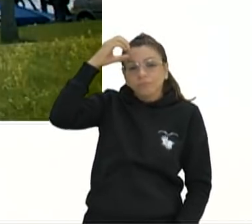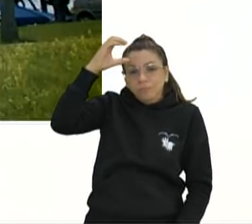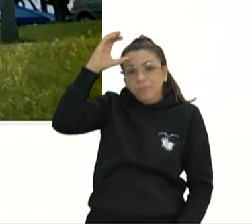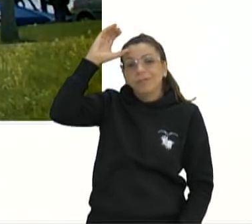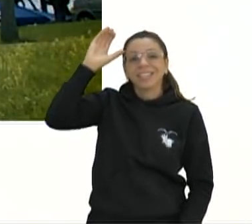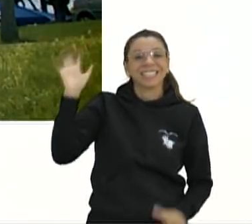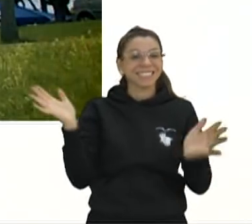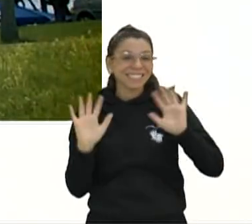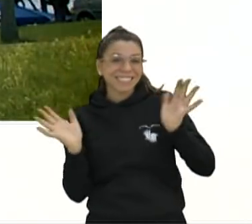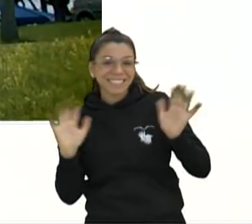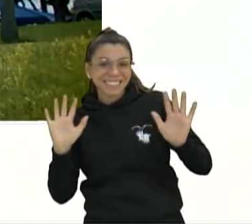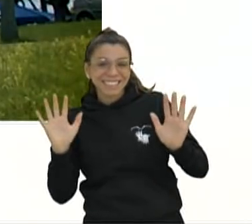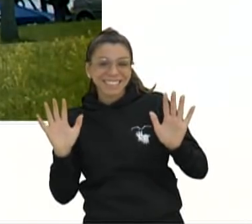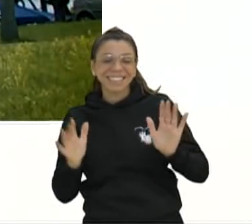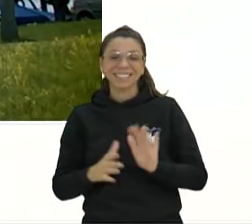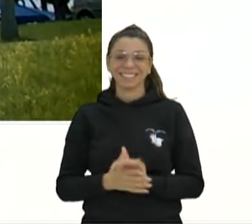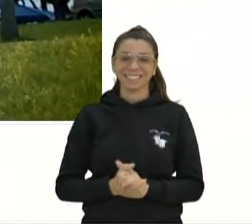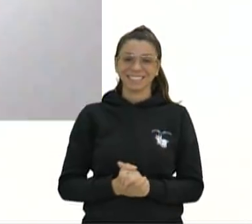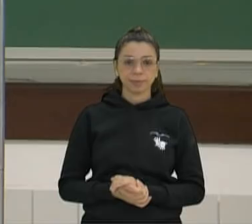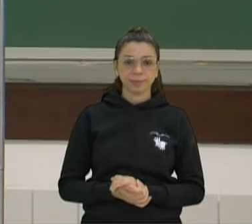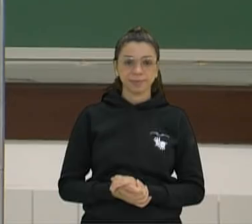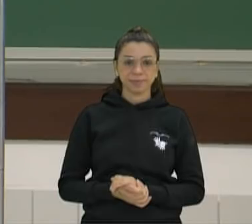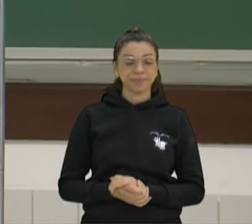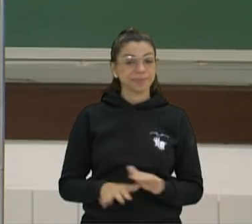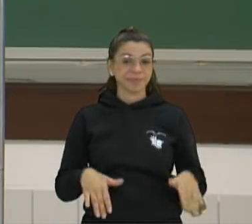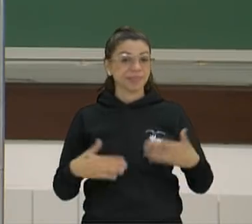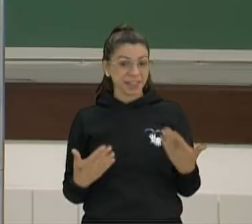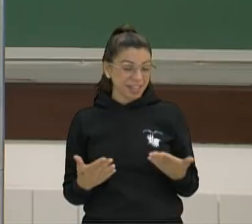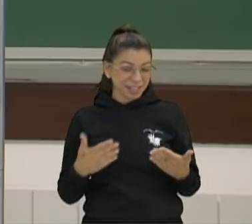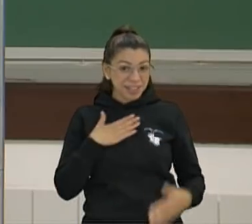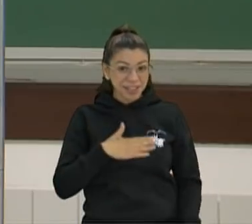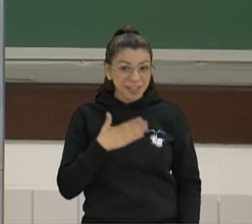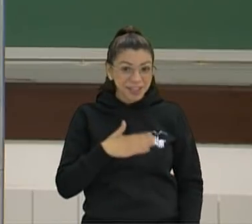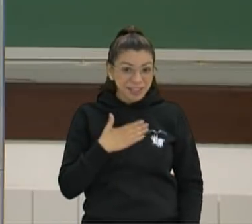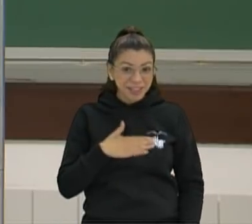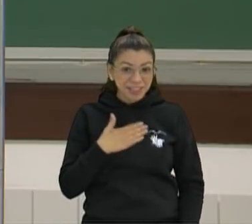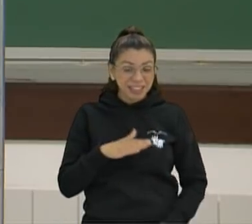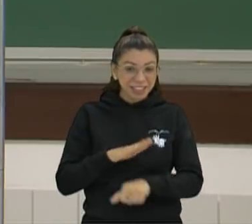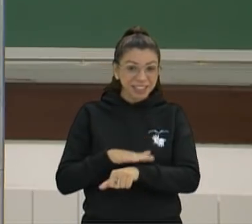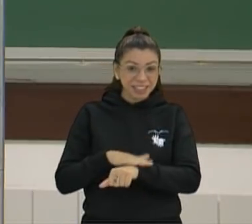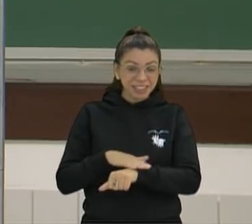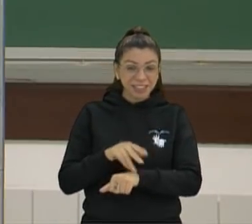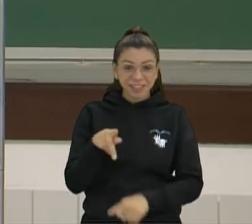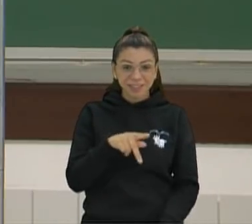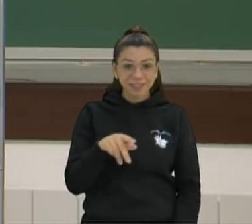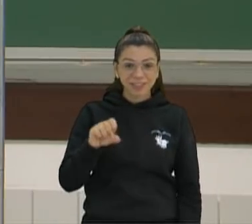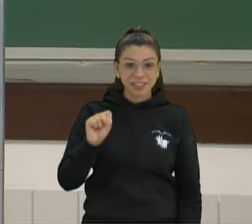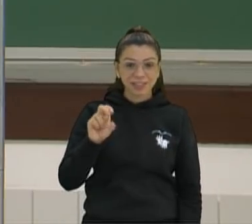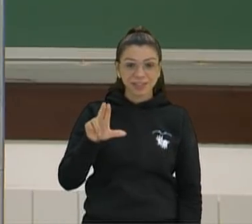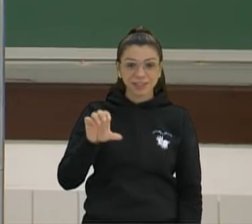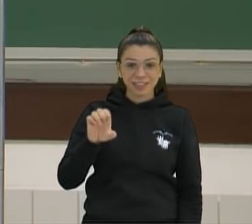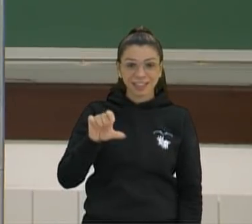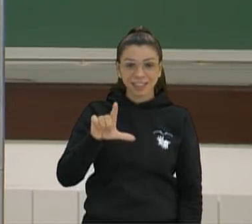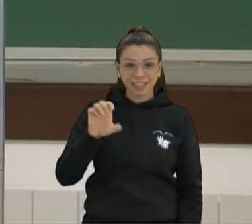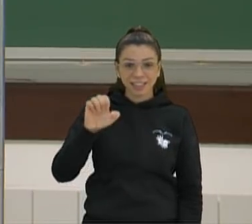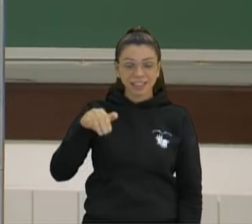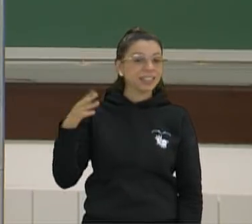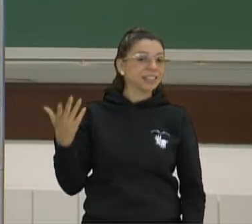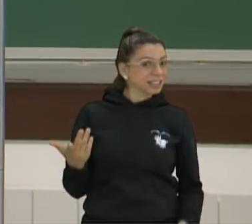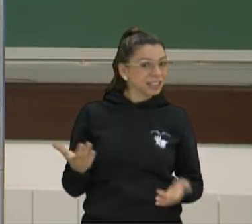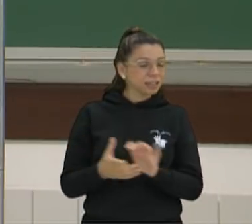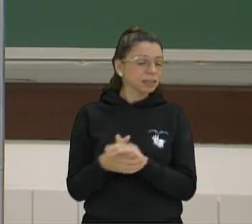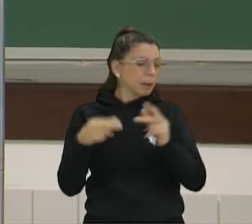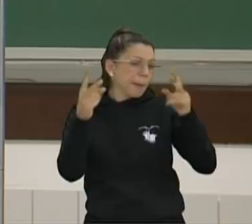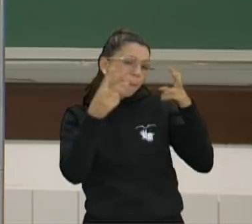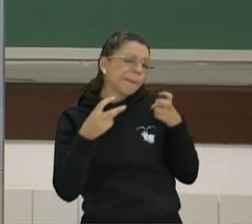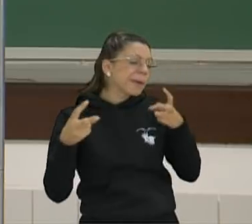legal. Até mais! E aí, pessoal, gostaram desse momento que a professora Suelen conversou com vocês? Como que você percebeu